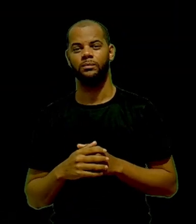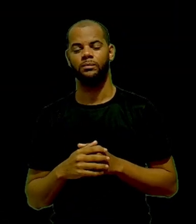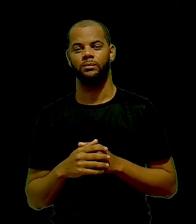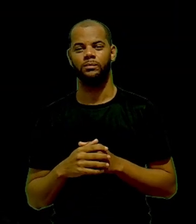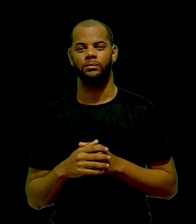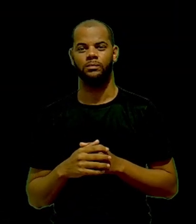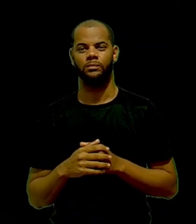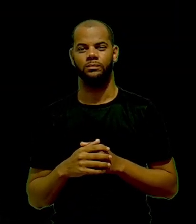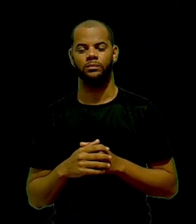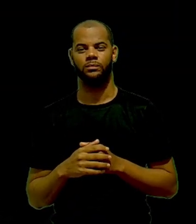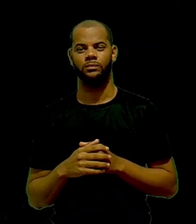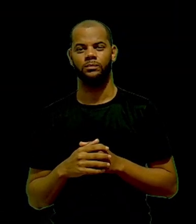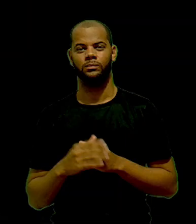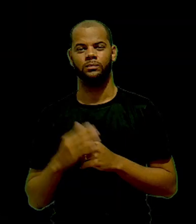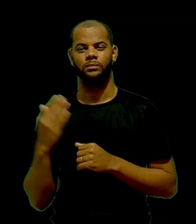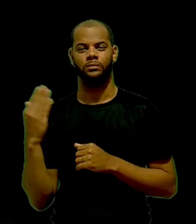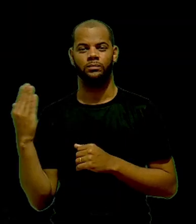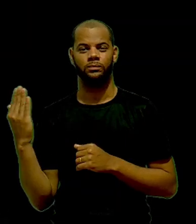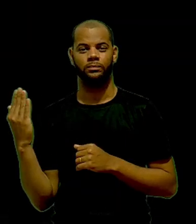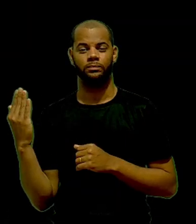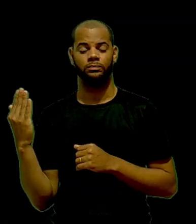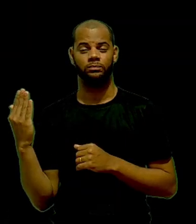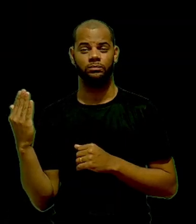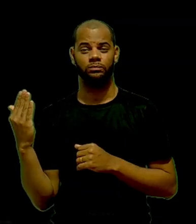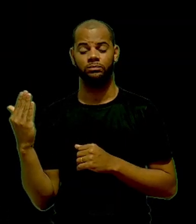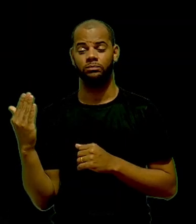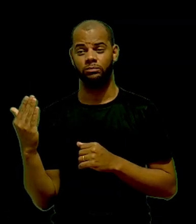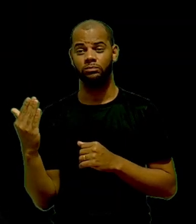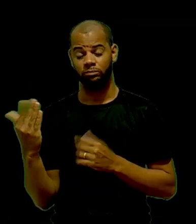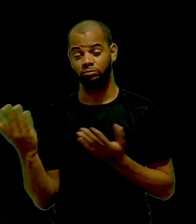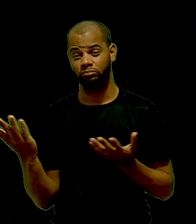infraestrutura elétrica. Ou seja, contribui